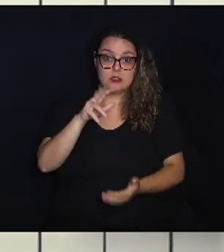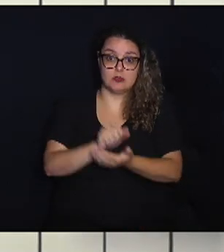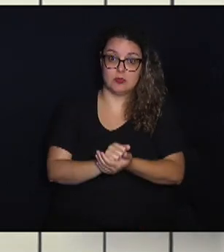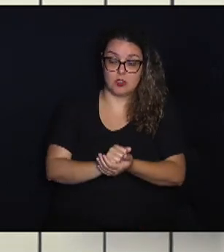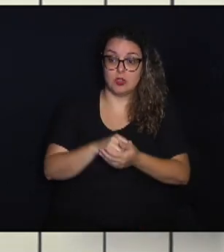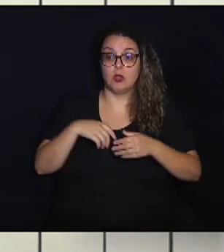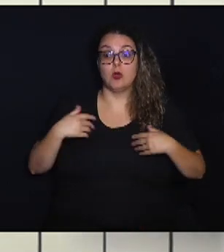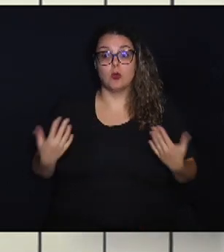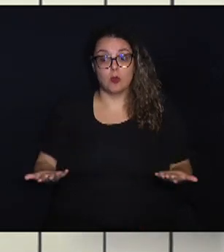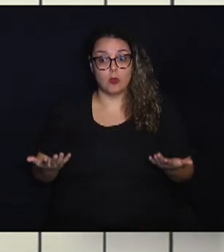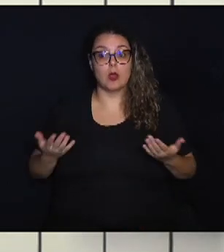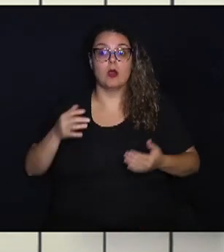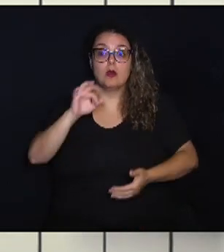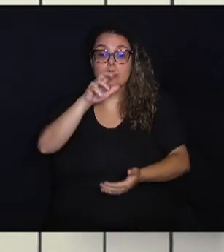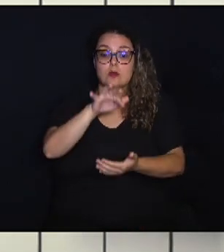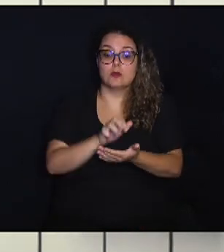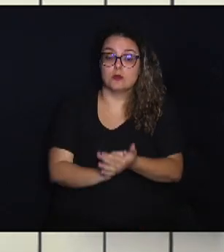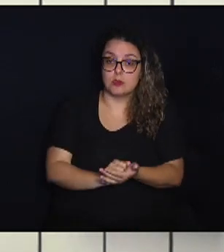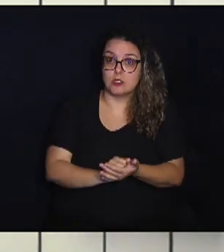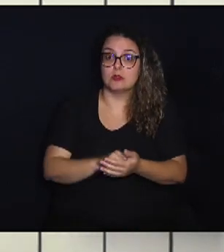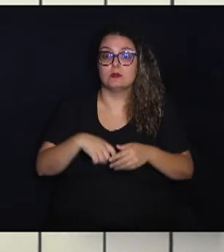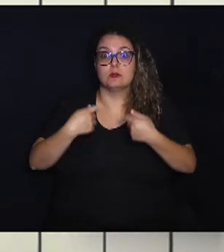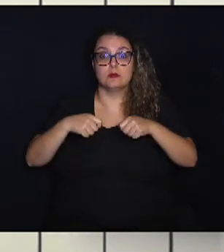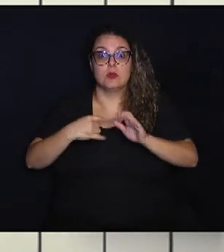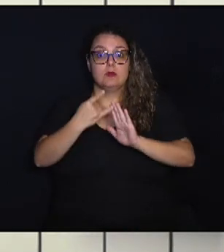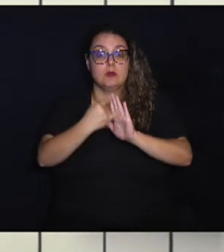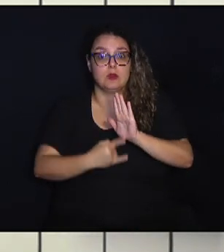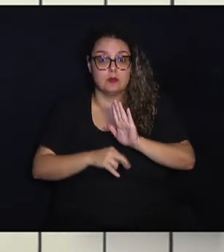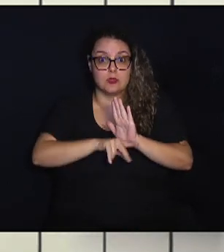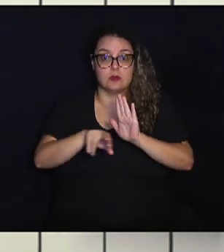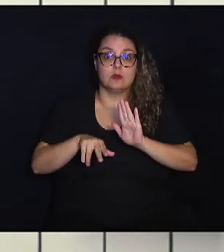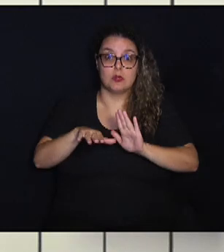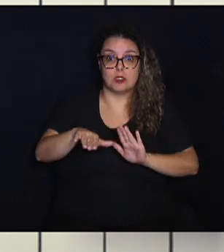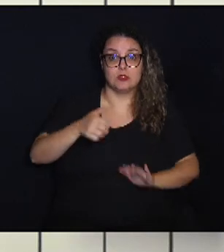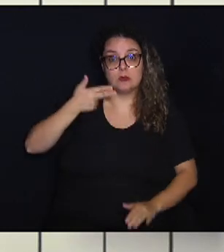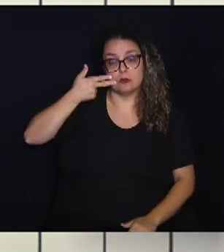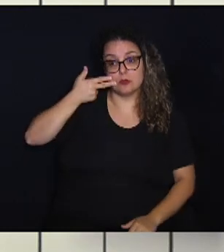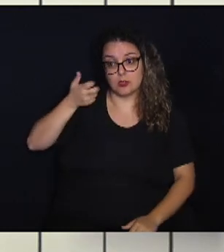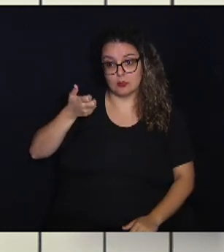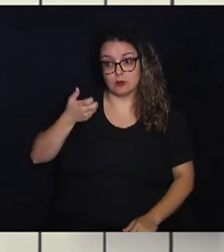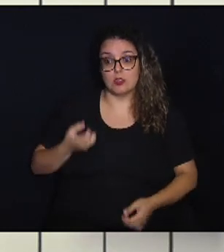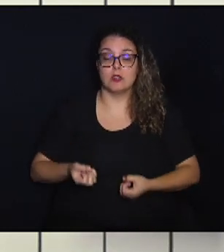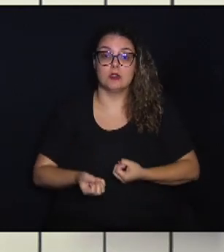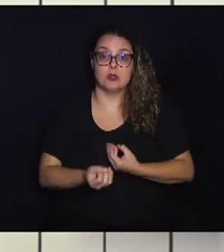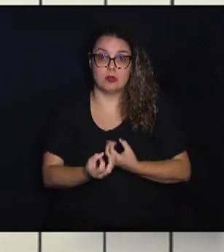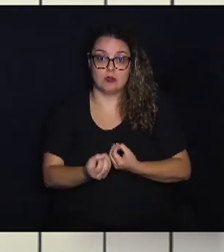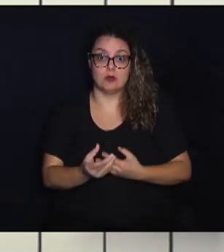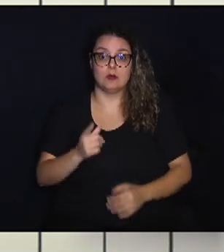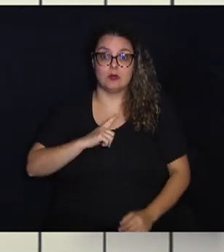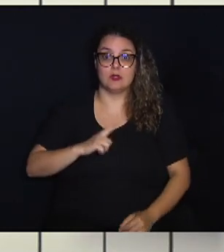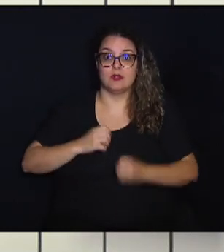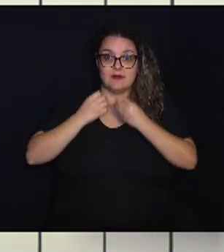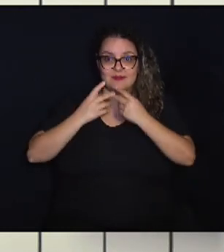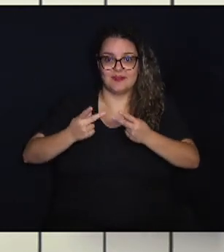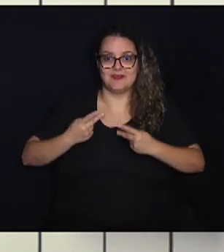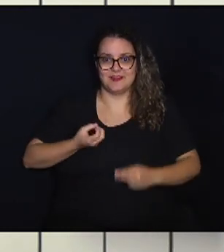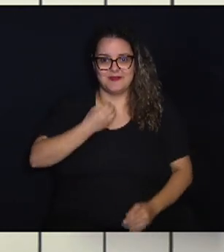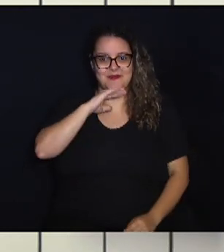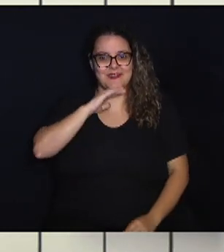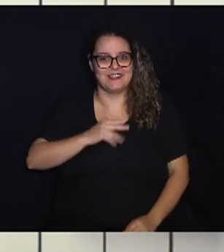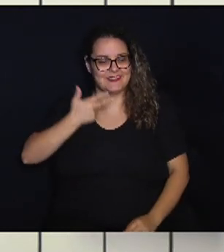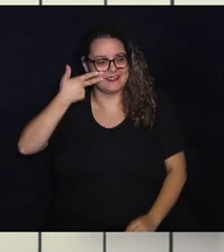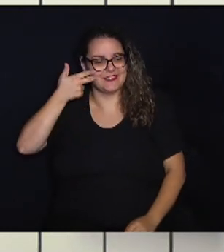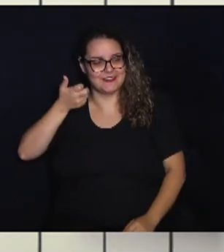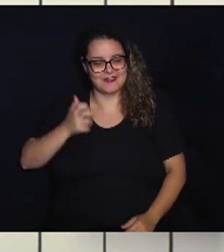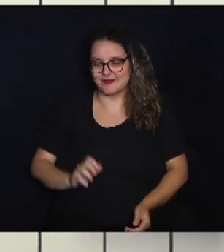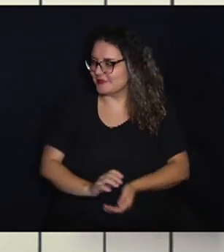os documentos que são necessários, eu aciono o repórter Rafael Turati, que tem as informações. Seja bem-vindo e boa tarde,